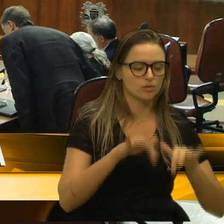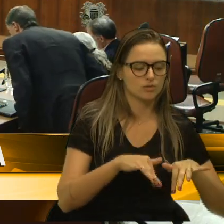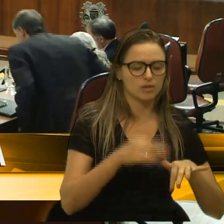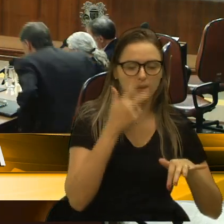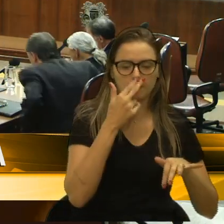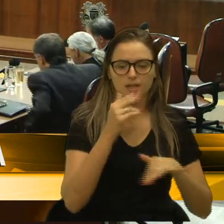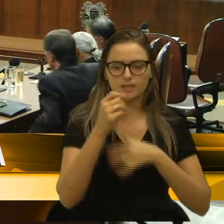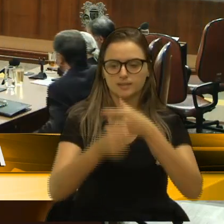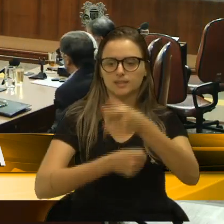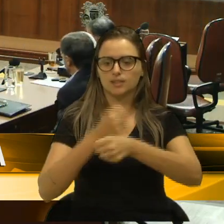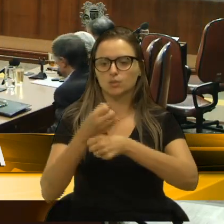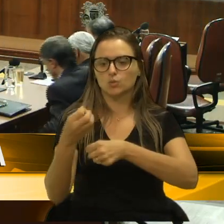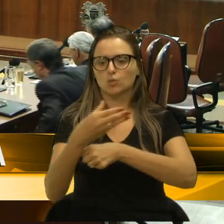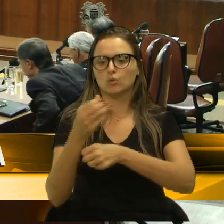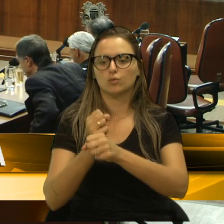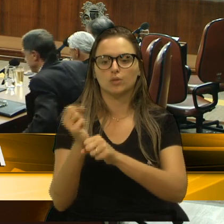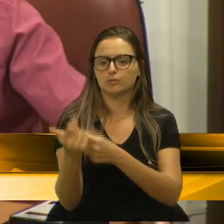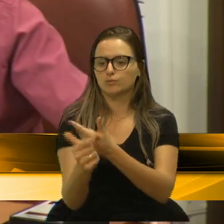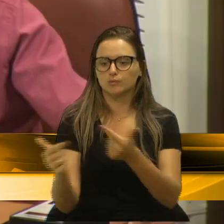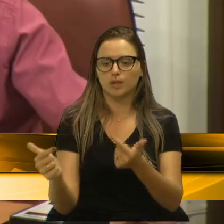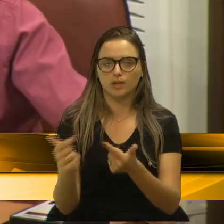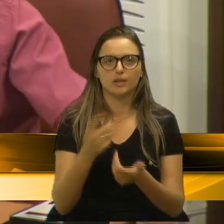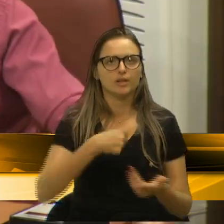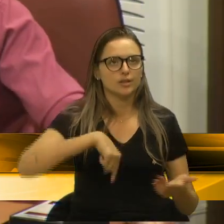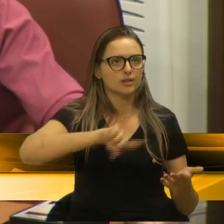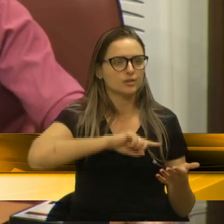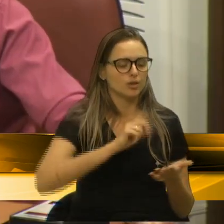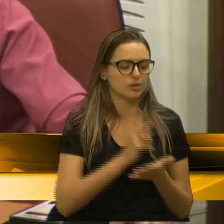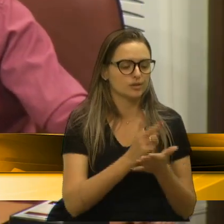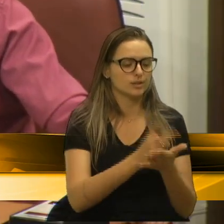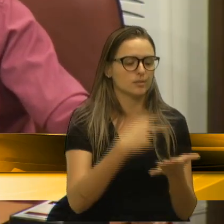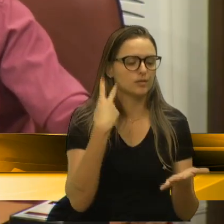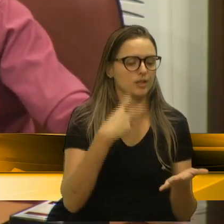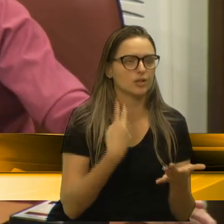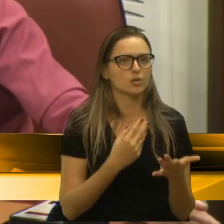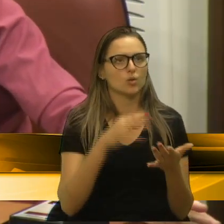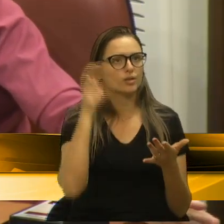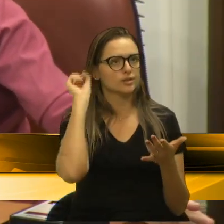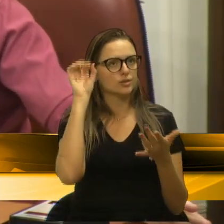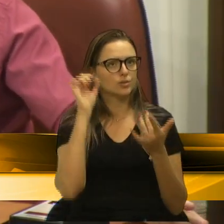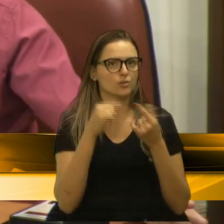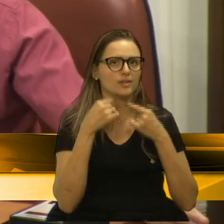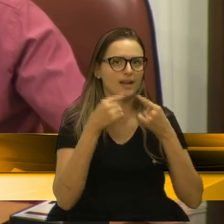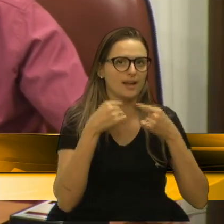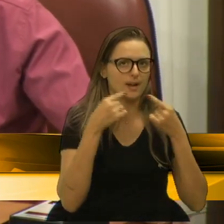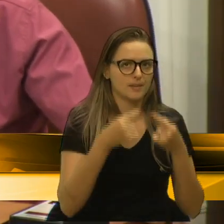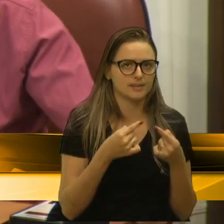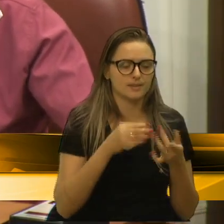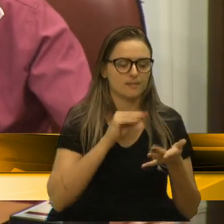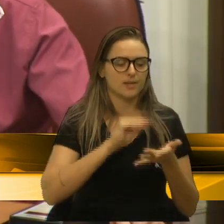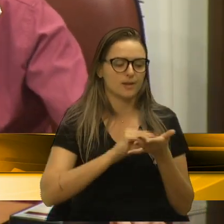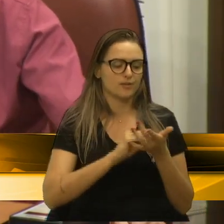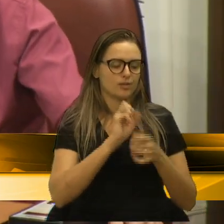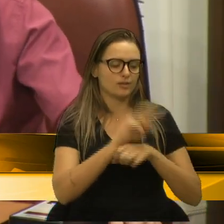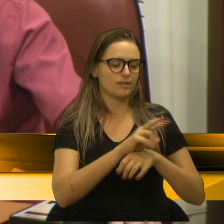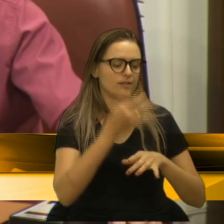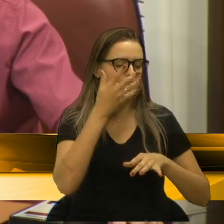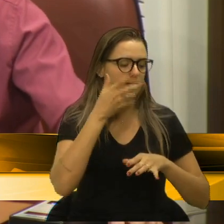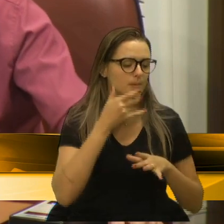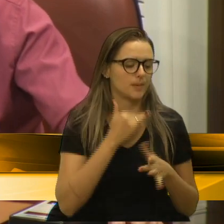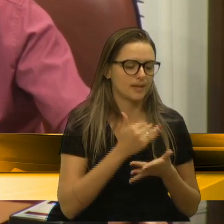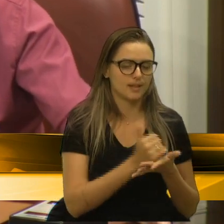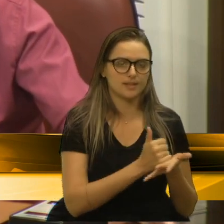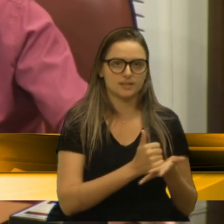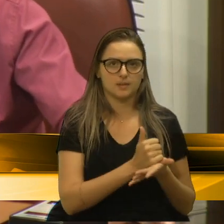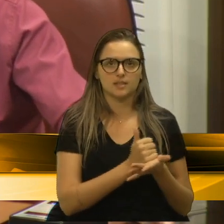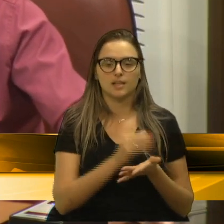ano. Todo ano nós, vereadores, escutamos reclamações de todos. É na vaga para a escola infantil, é no transporte, tem tudo.